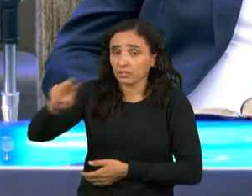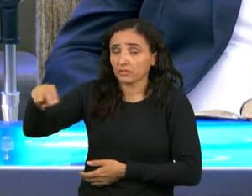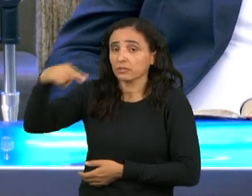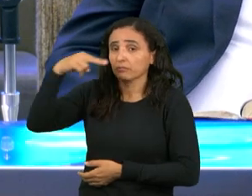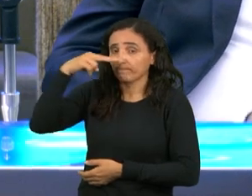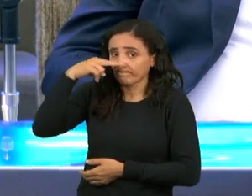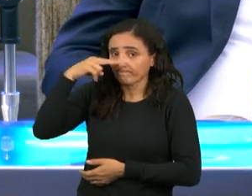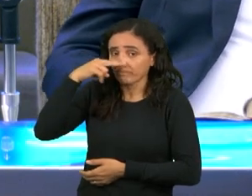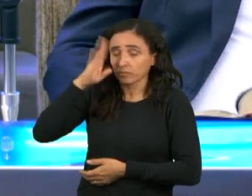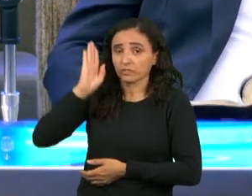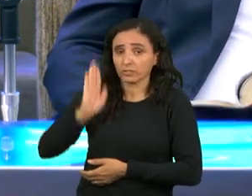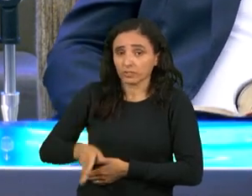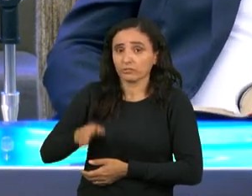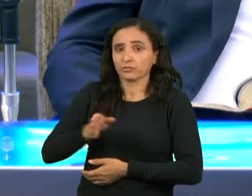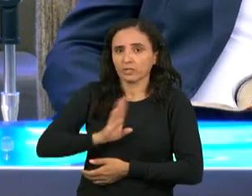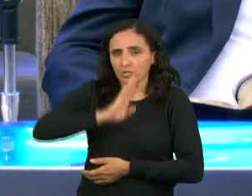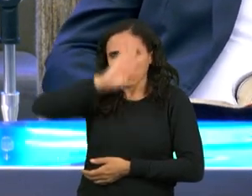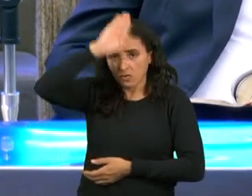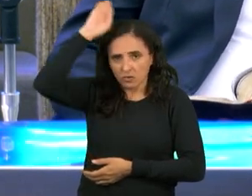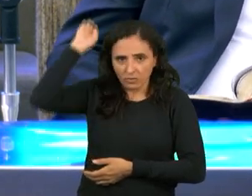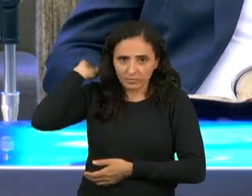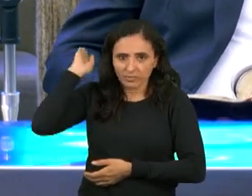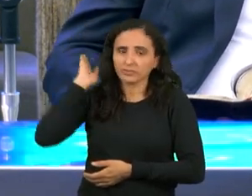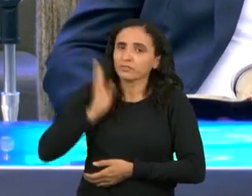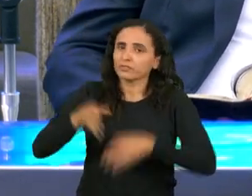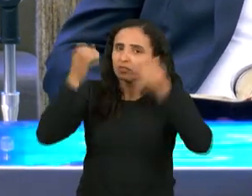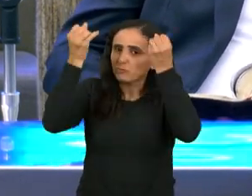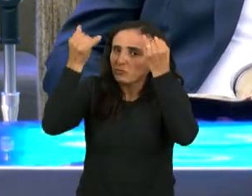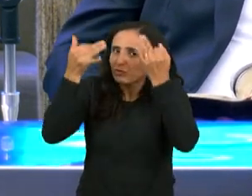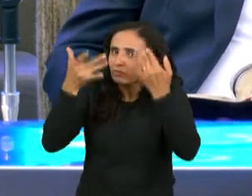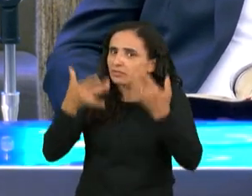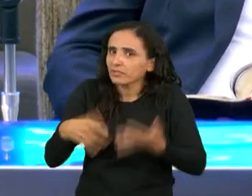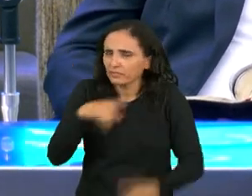primeiro de Romanos que vocês sabem qual é